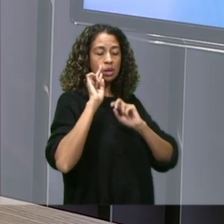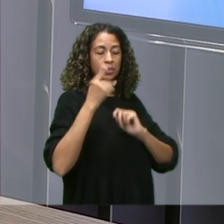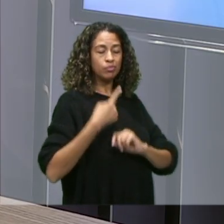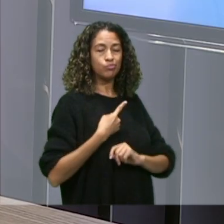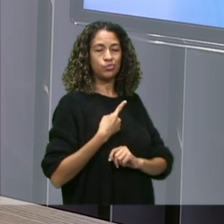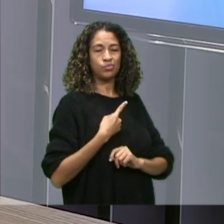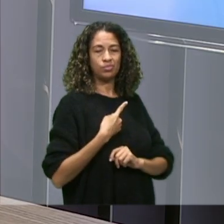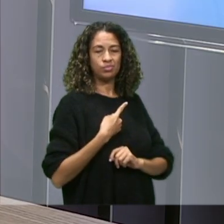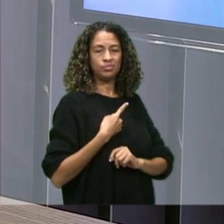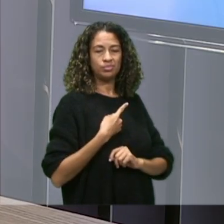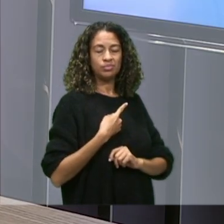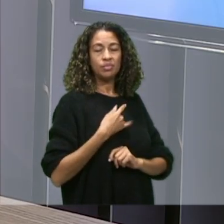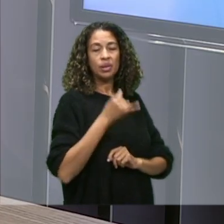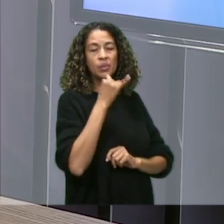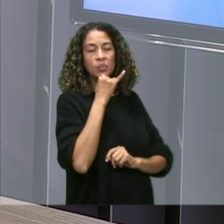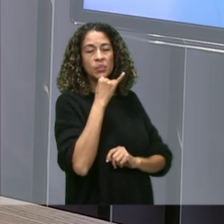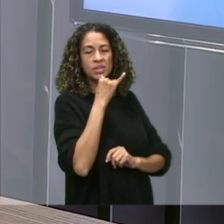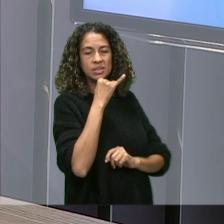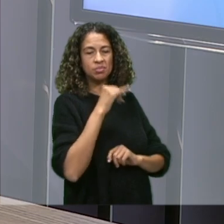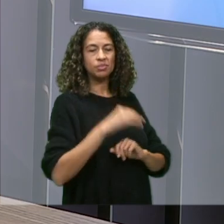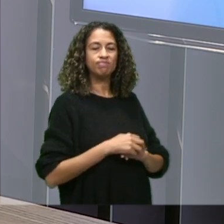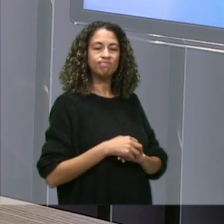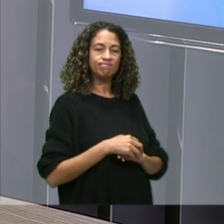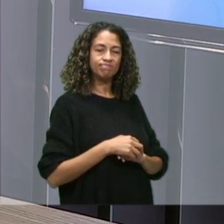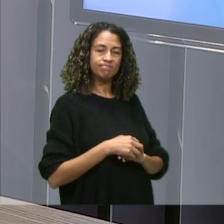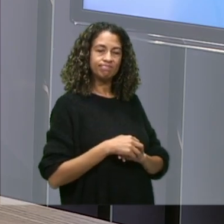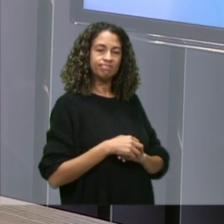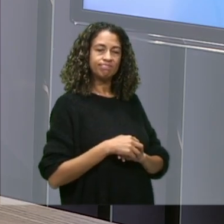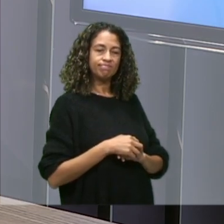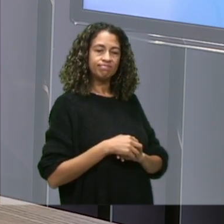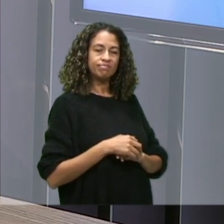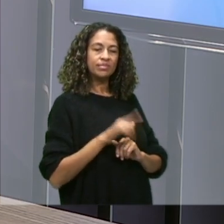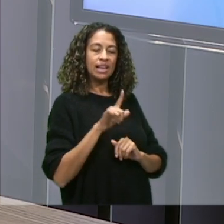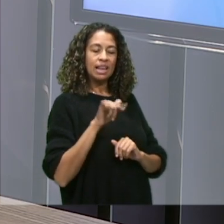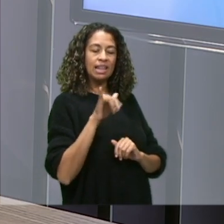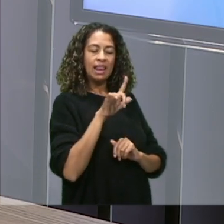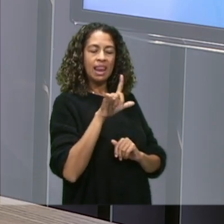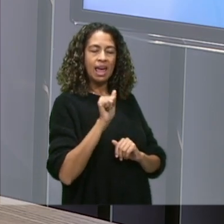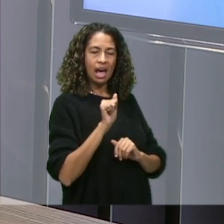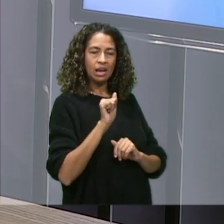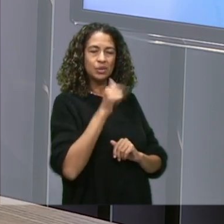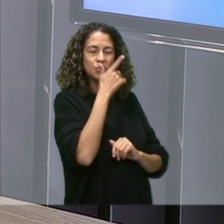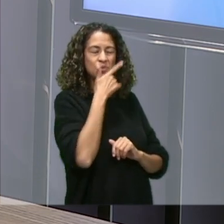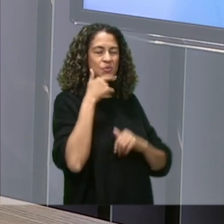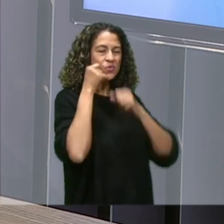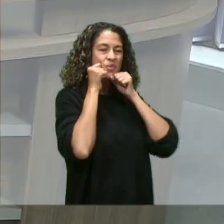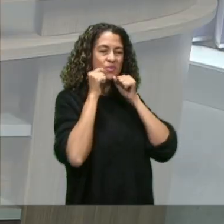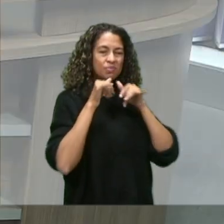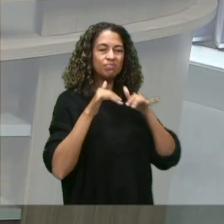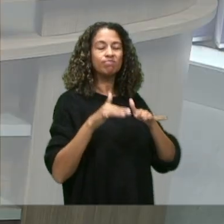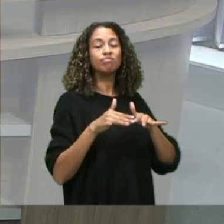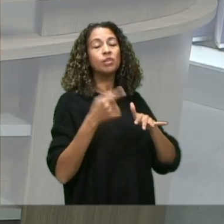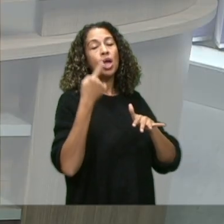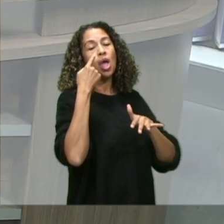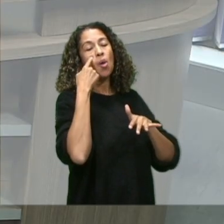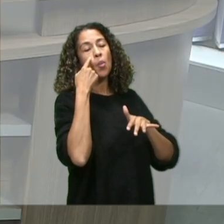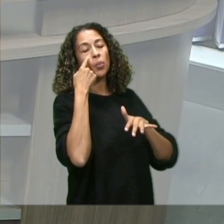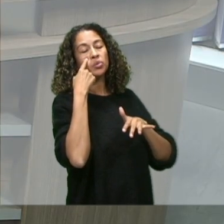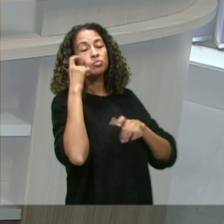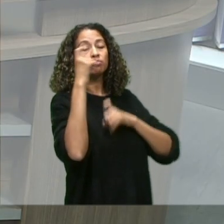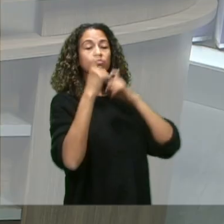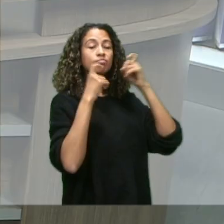exemplo, Sara, ao ler Lilá e o Sorriso, eu percebi que uma das preocupações